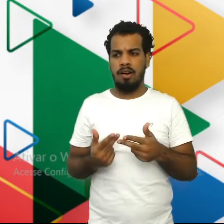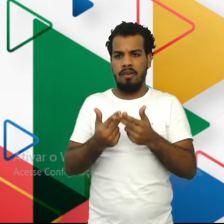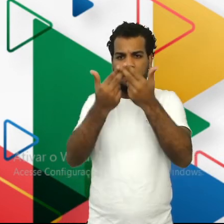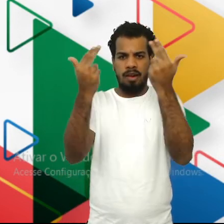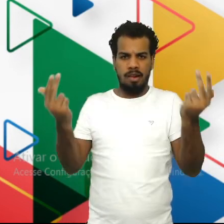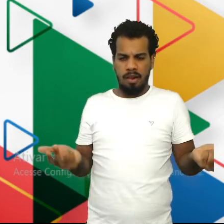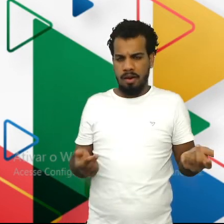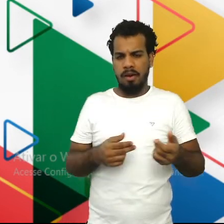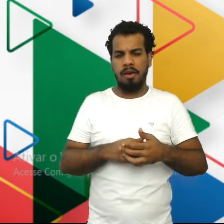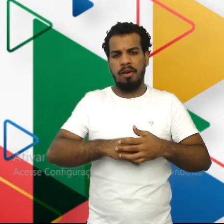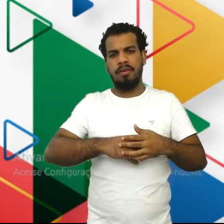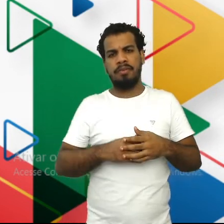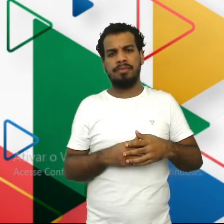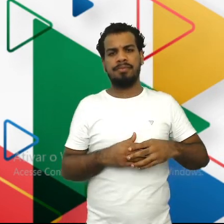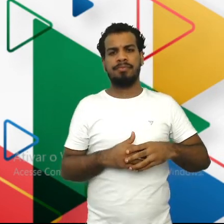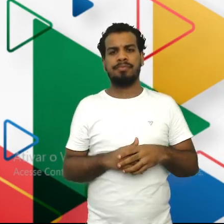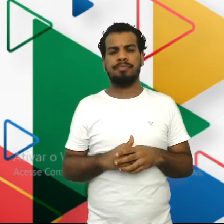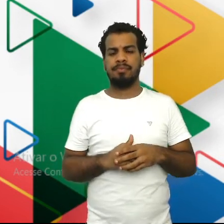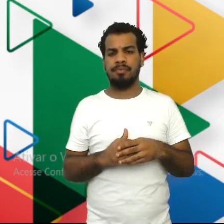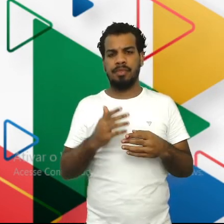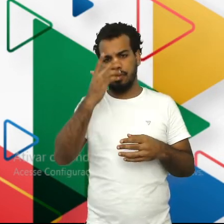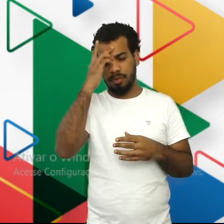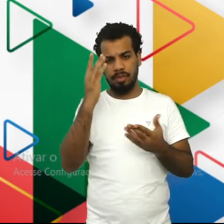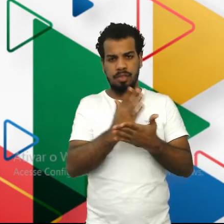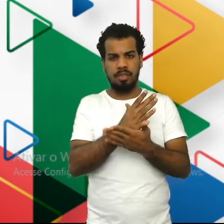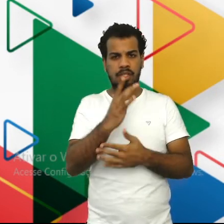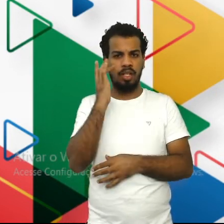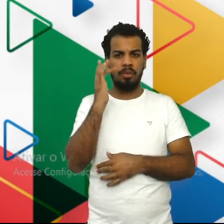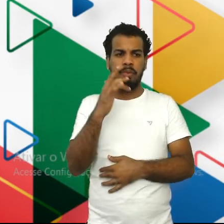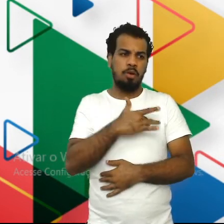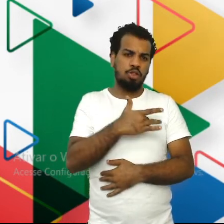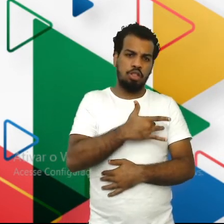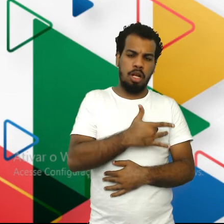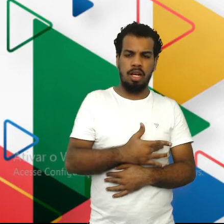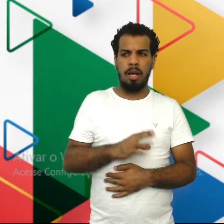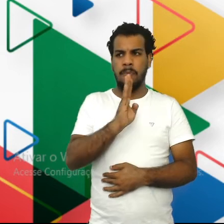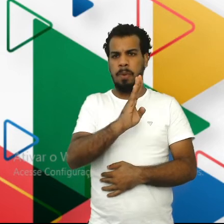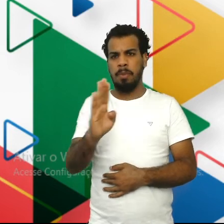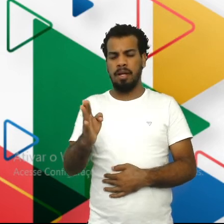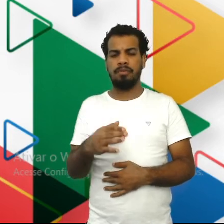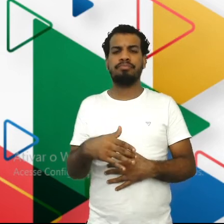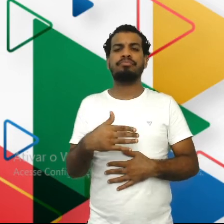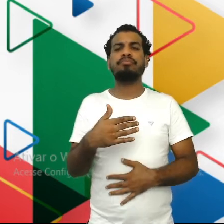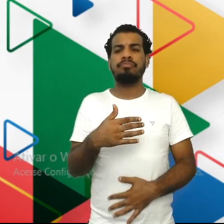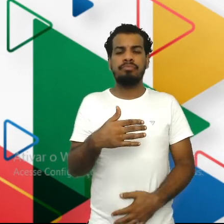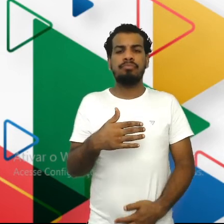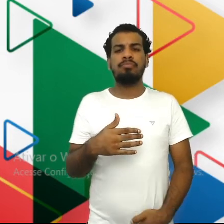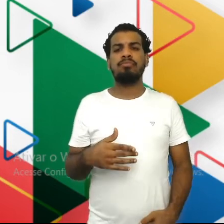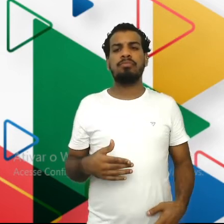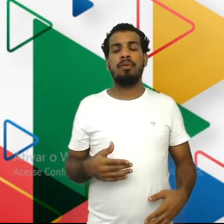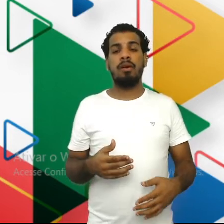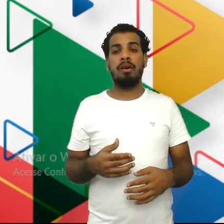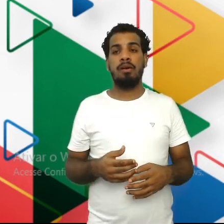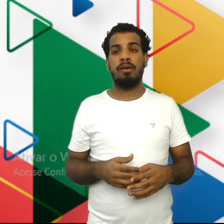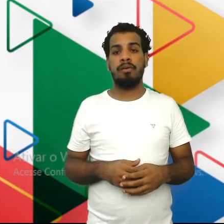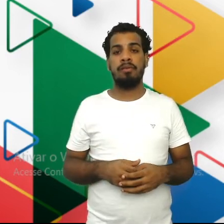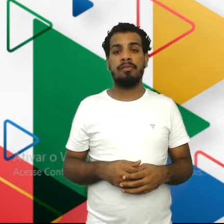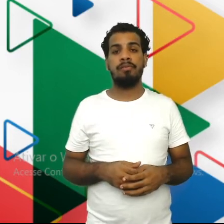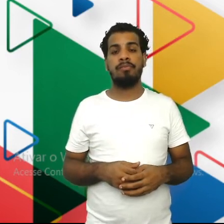variedades ali, alguém que está apaixonado, BBB e não sei o que mais lá. Quando você